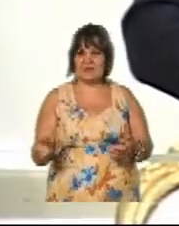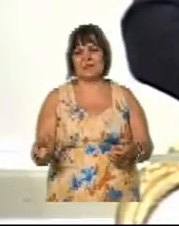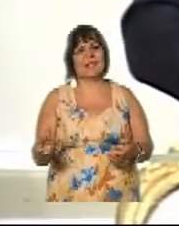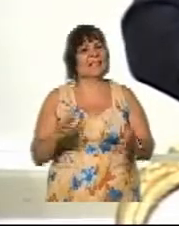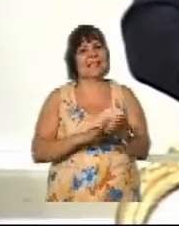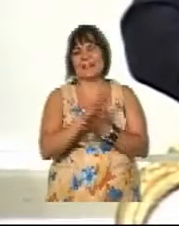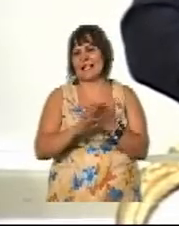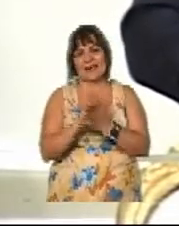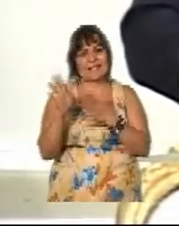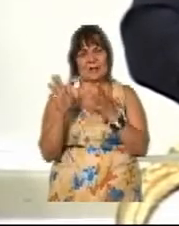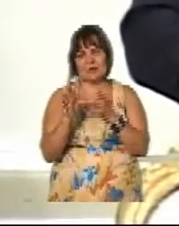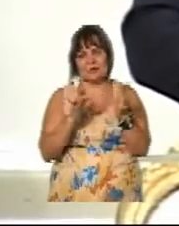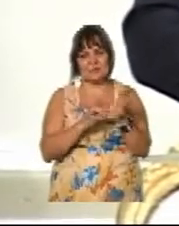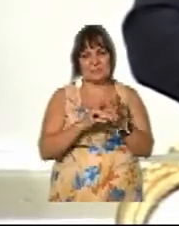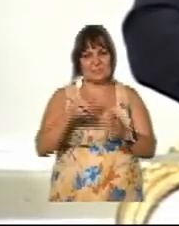capeta.